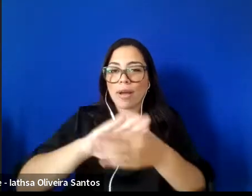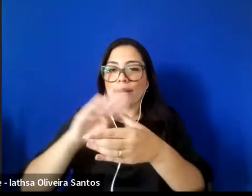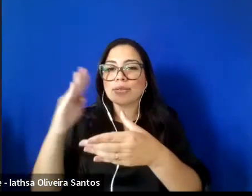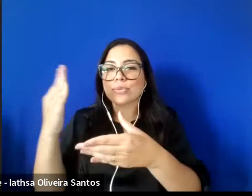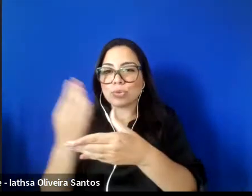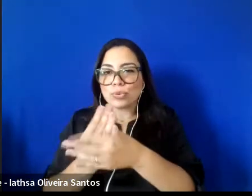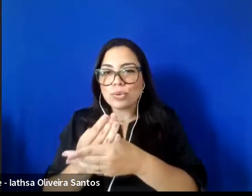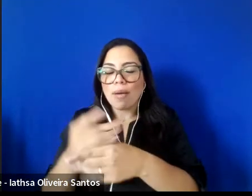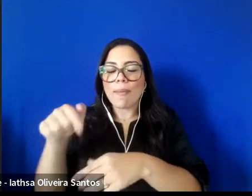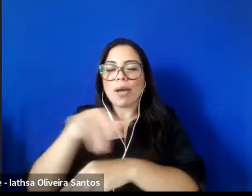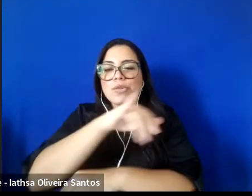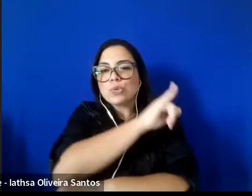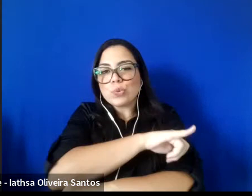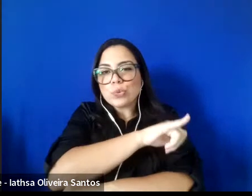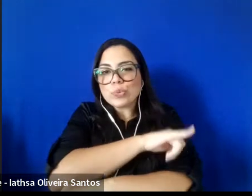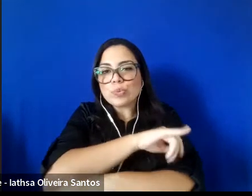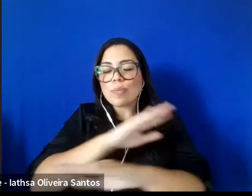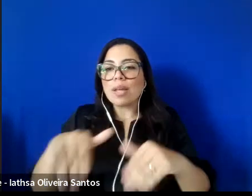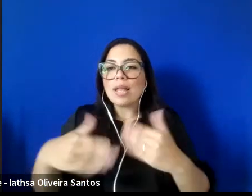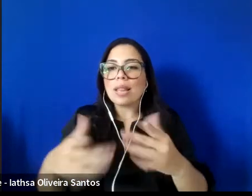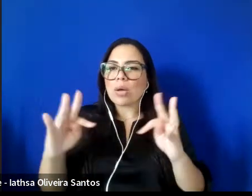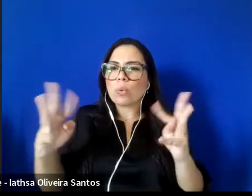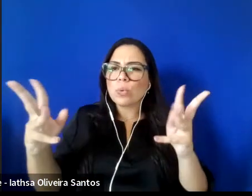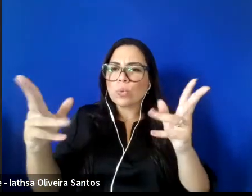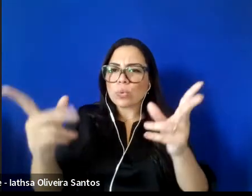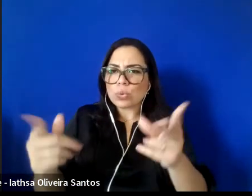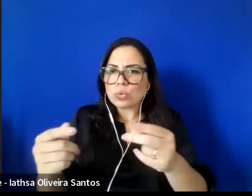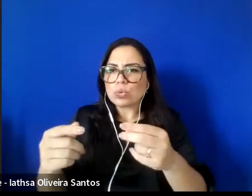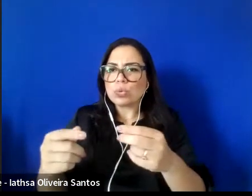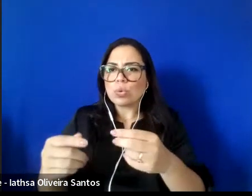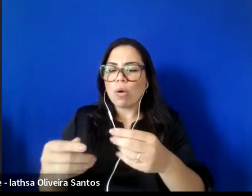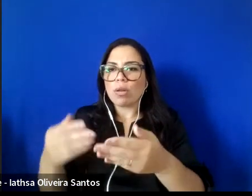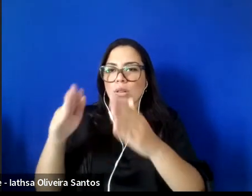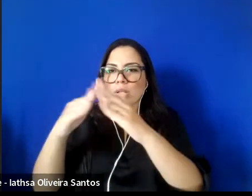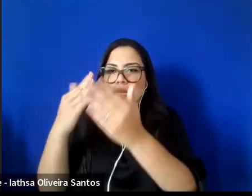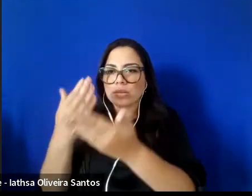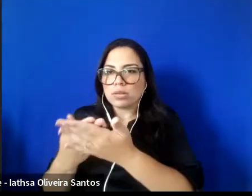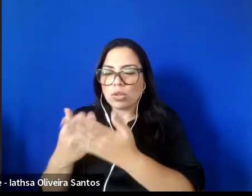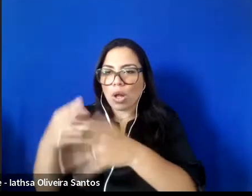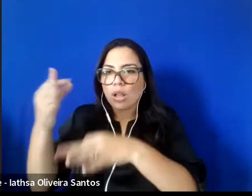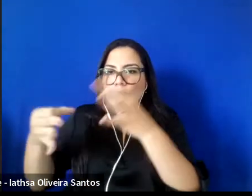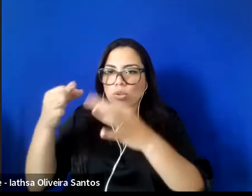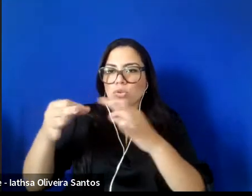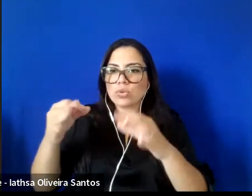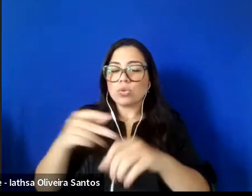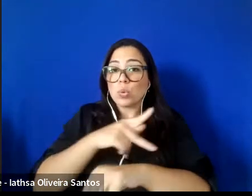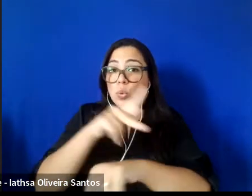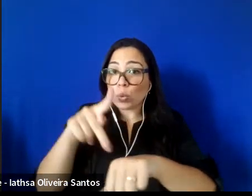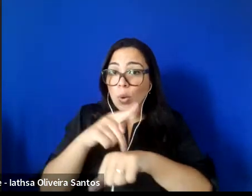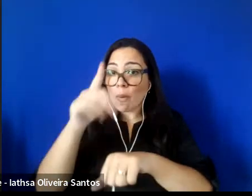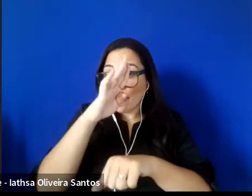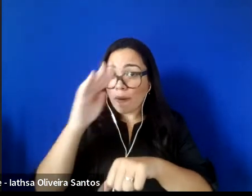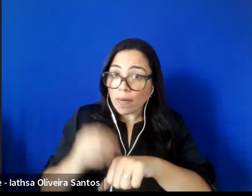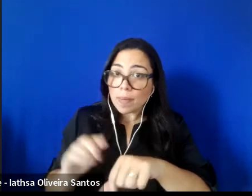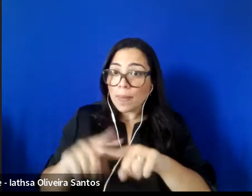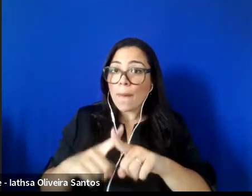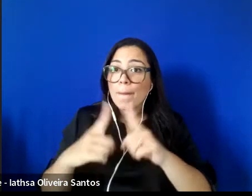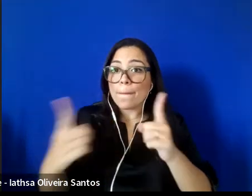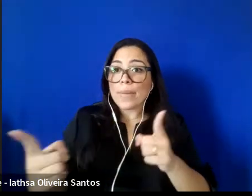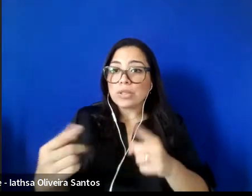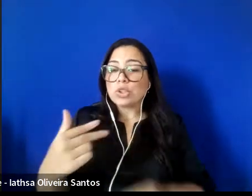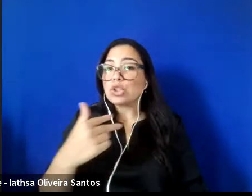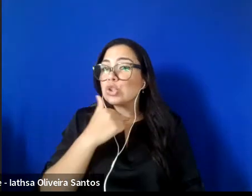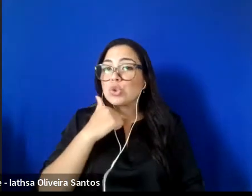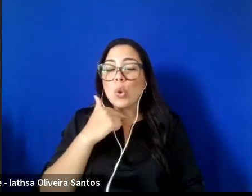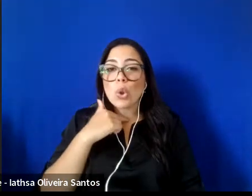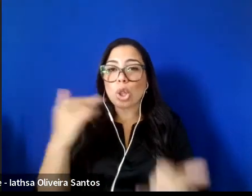do Rio de Janeiro e de todas as escolas judiciárias, na verdade, do país. Nós não temos notícia de